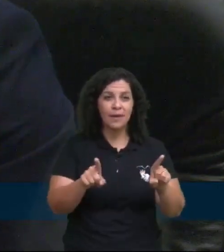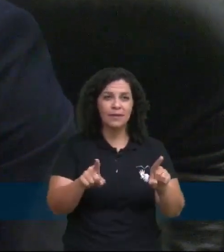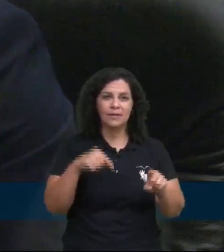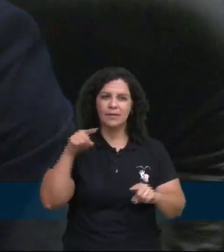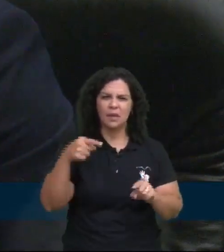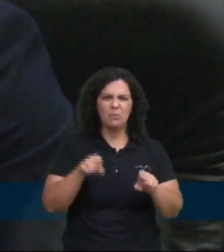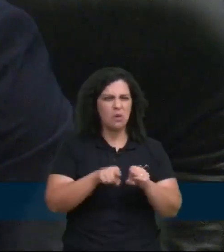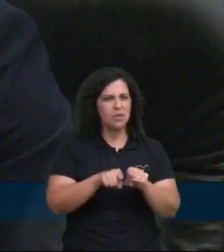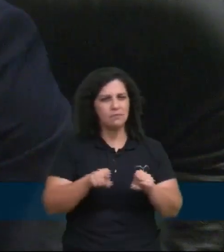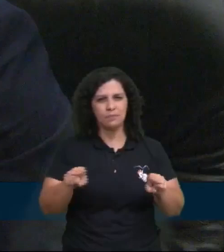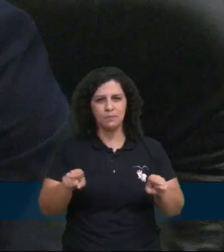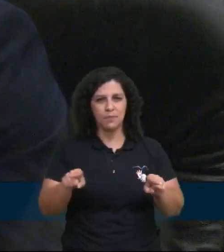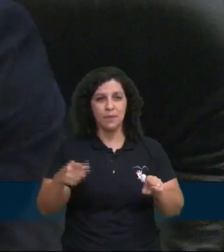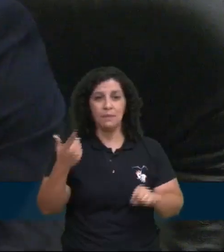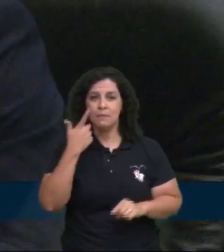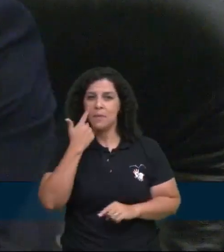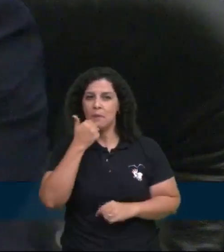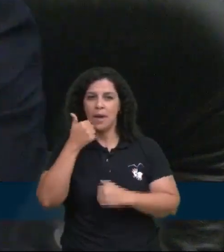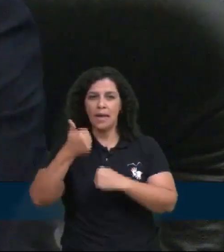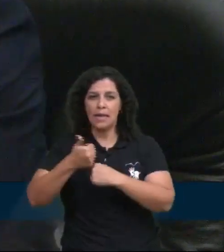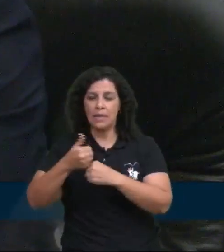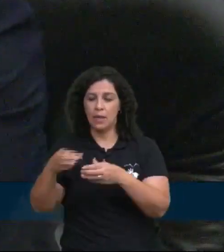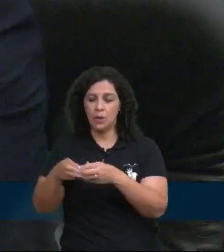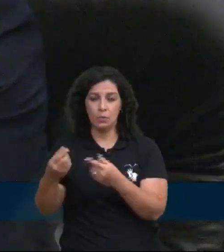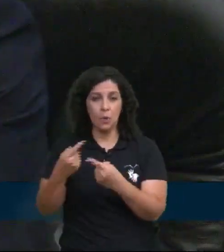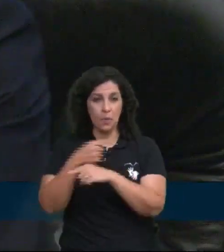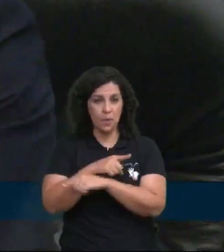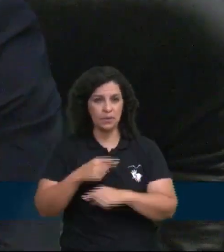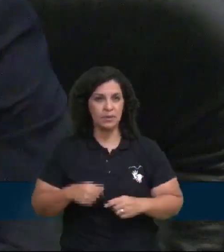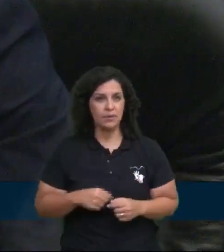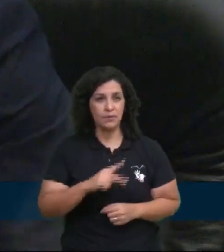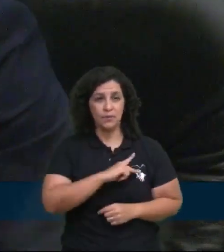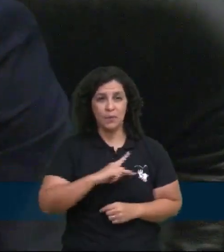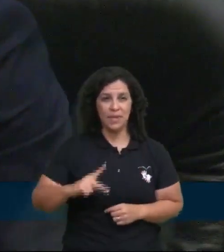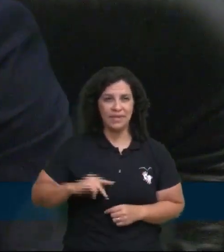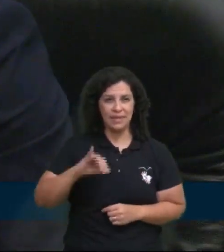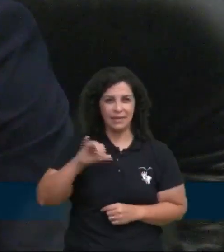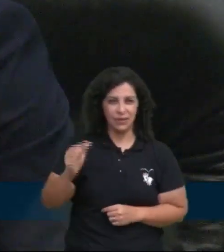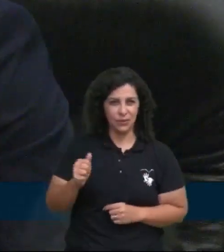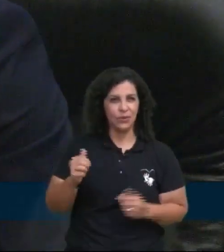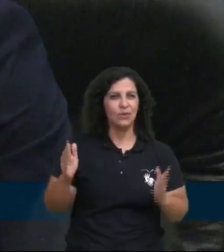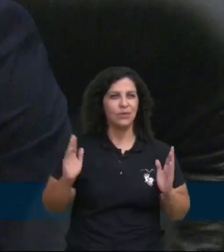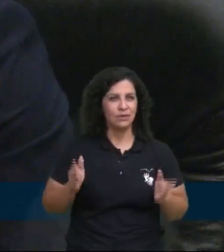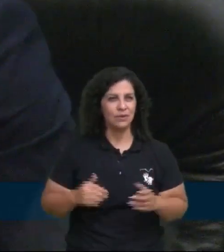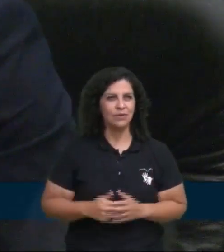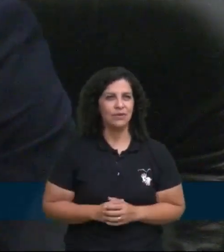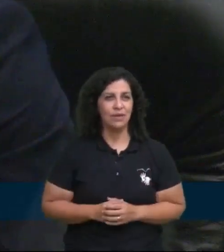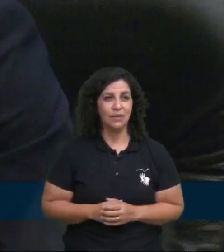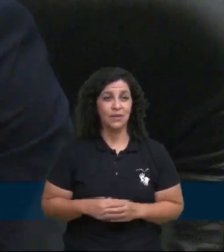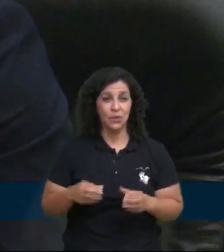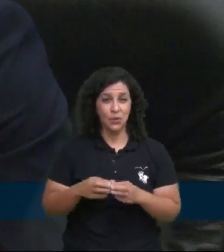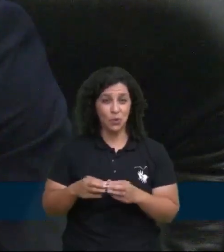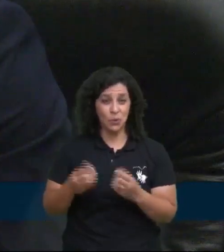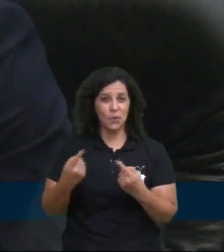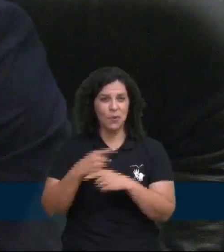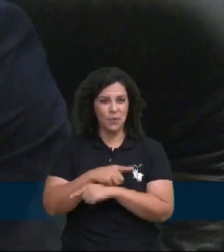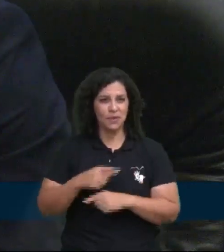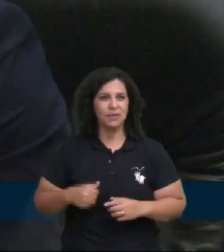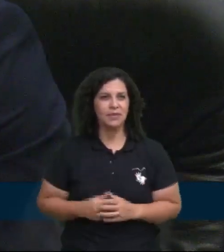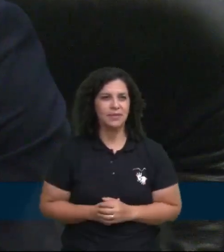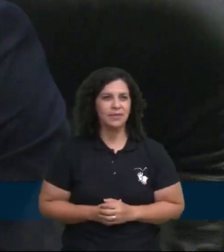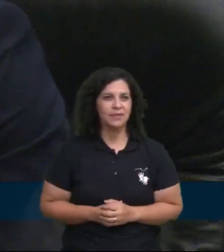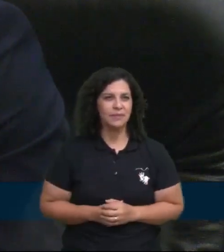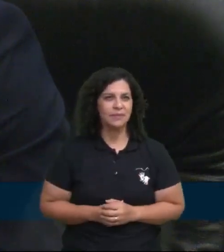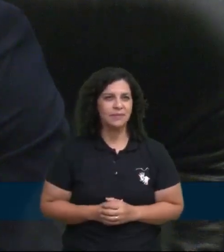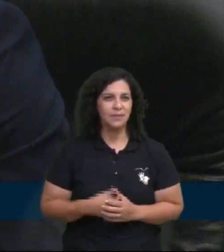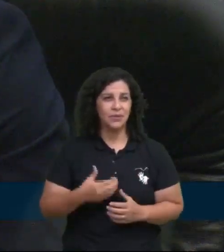depois se separaram. Meu pai virou líder da oposição, foi presidente da CCJ, inclusive na oposição, não é? Inclusive